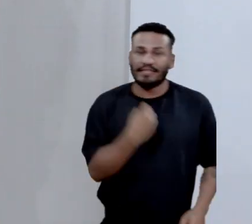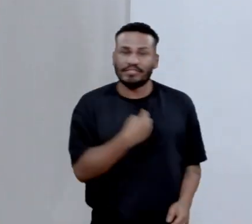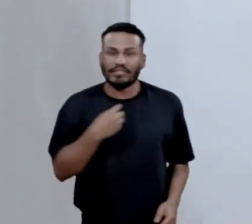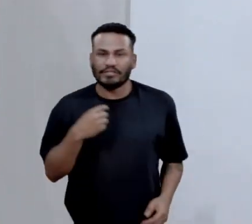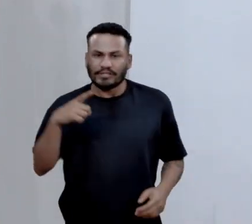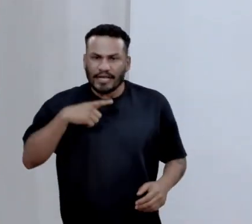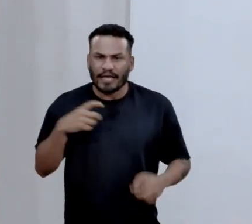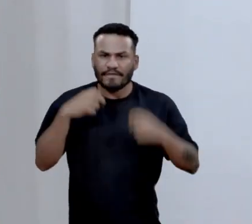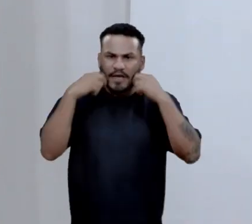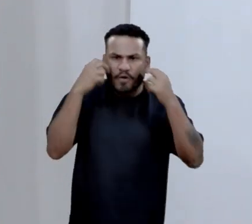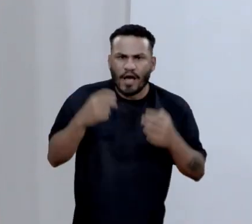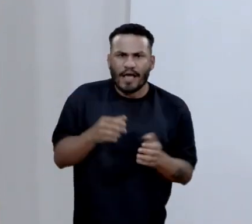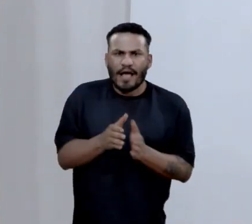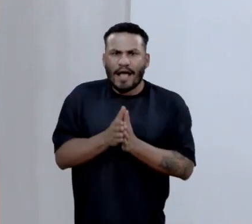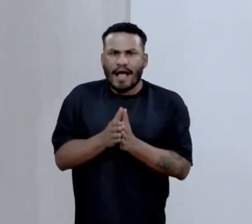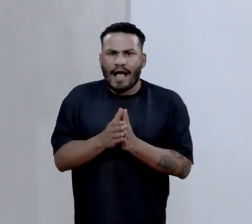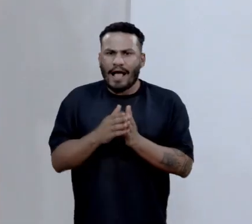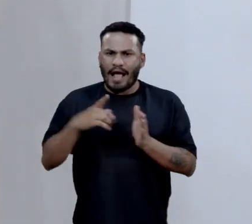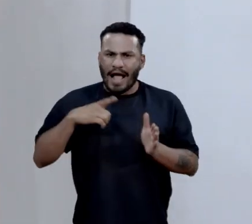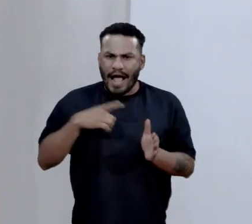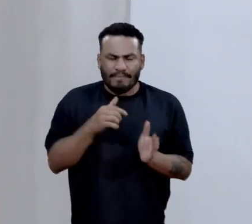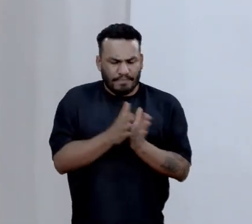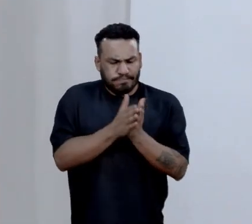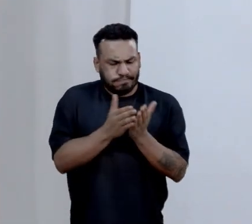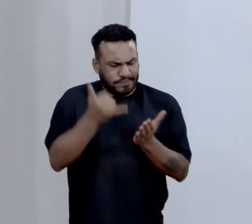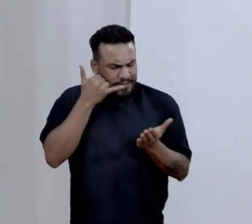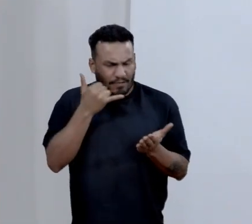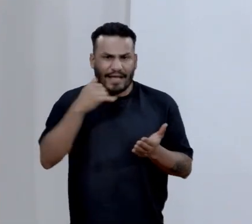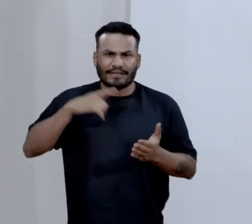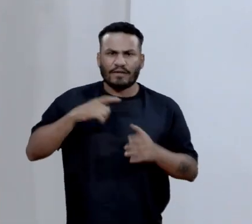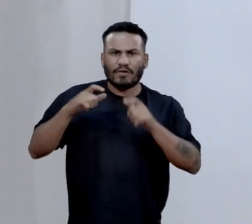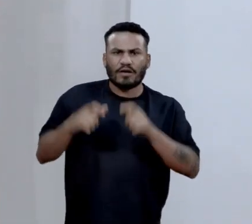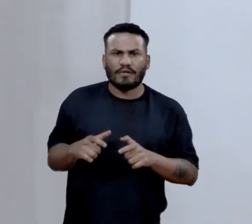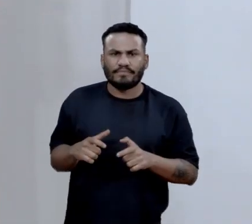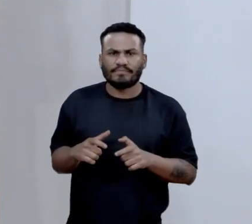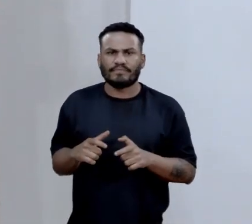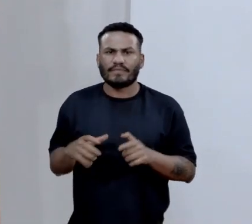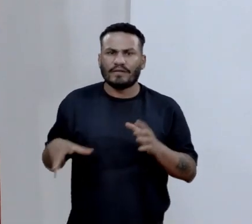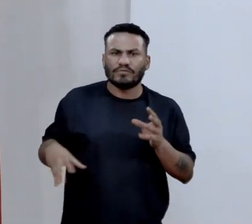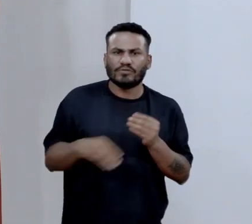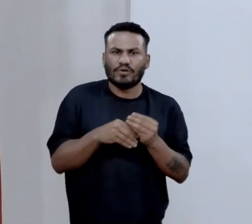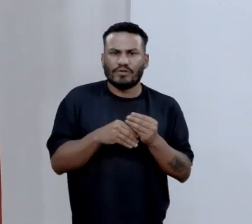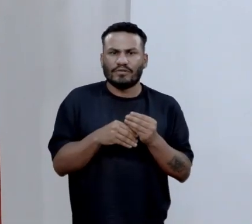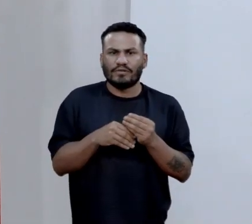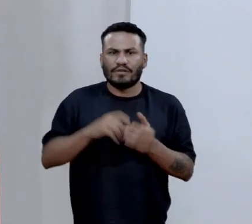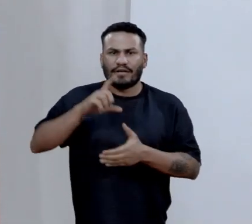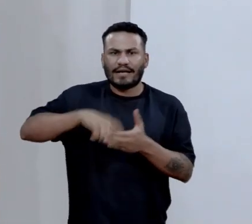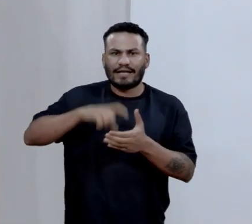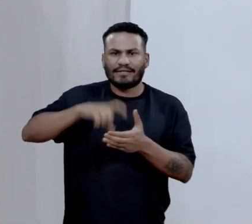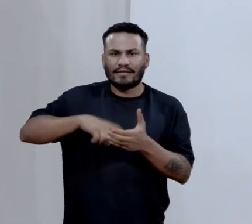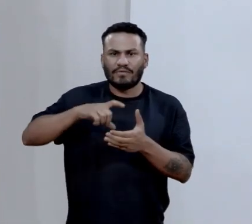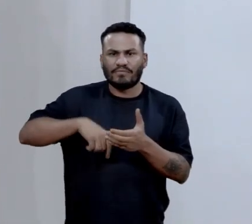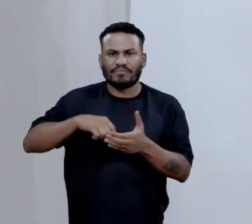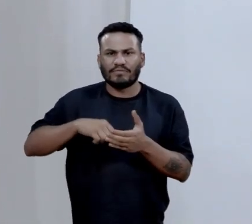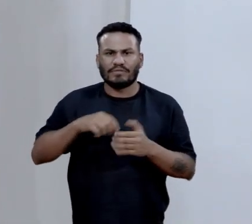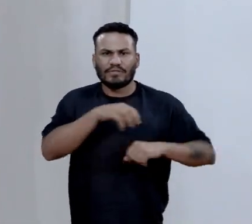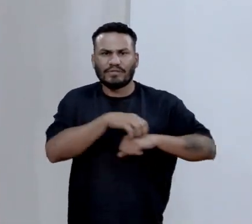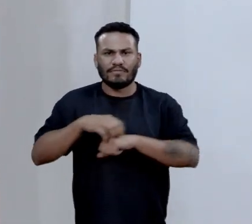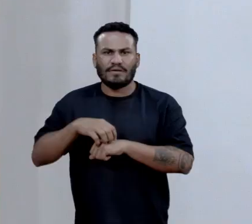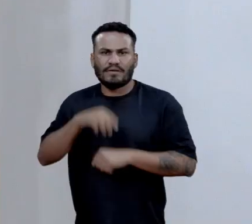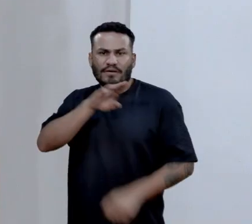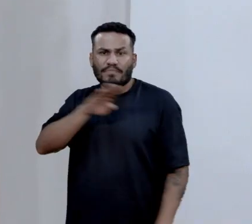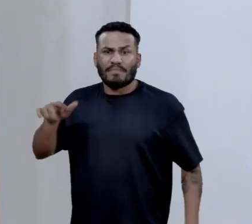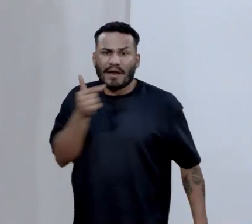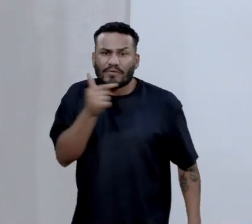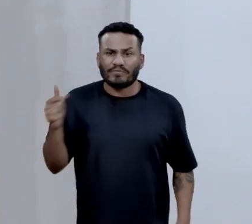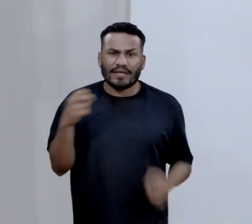vergonha, porque quando eu abro a minha carteira digital no meu celular, tem um espaço que diz assim, ó, adicione aqui o seu cartão de transporte. Blumenau não